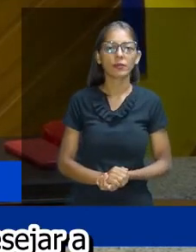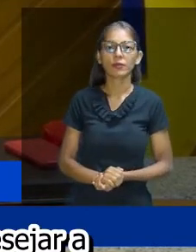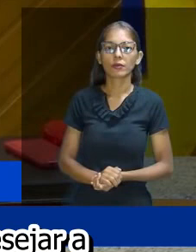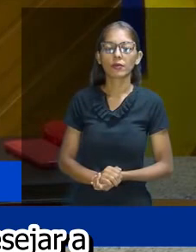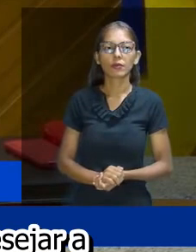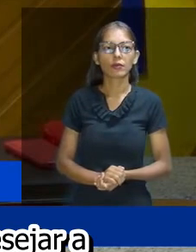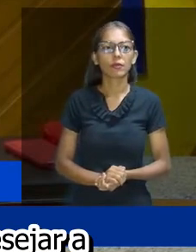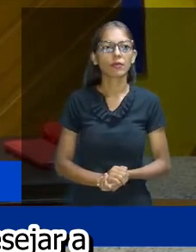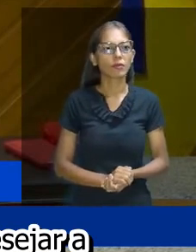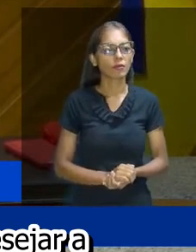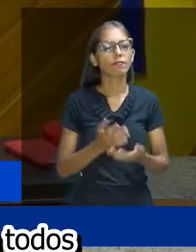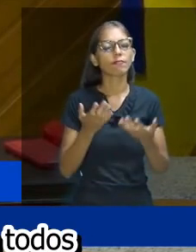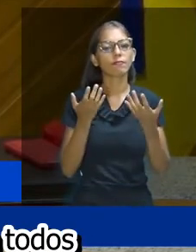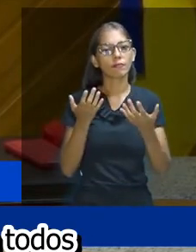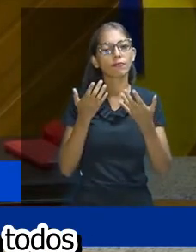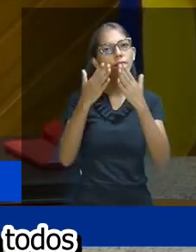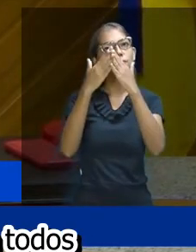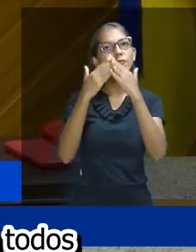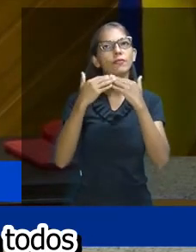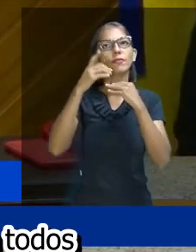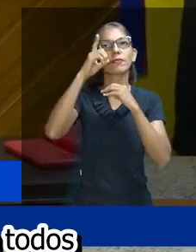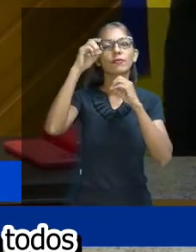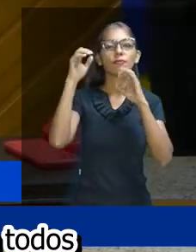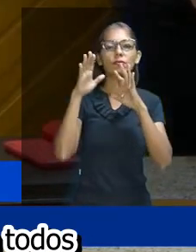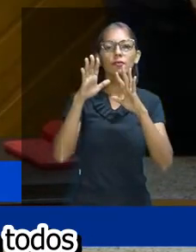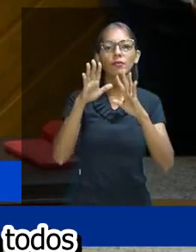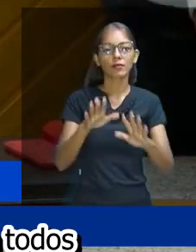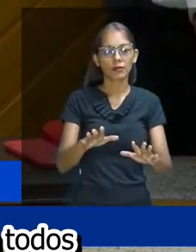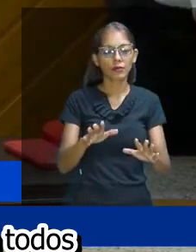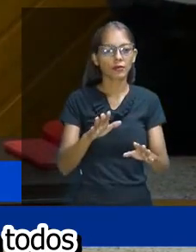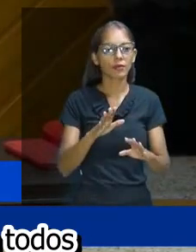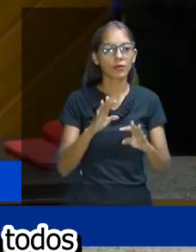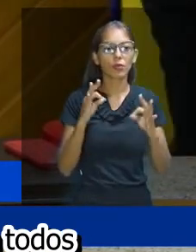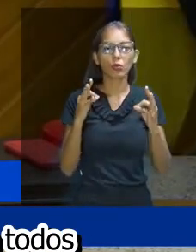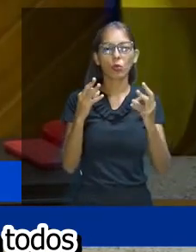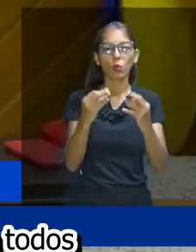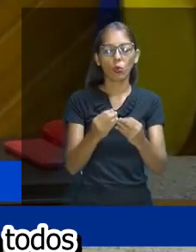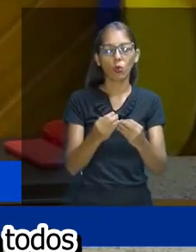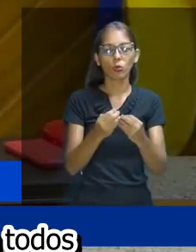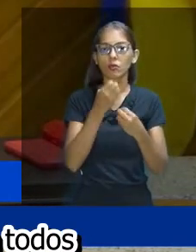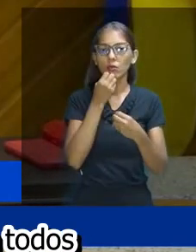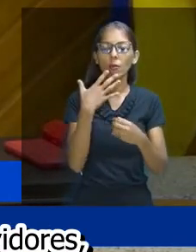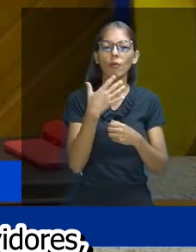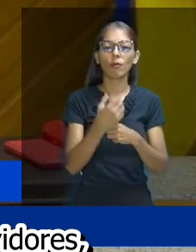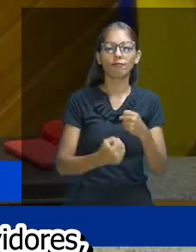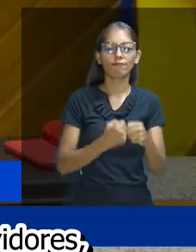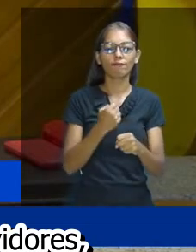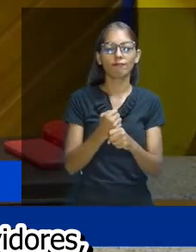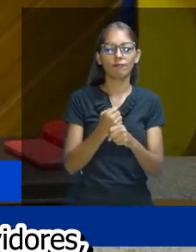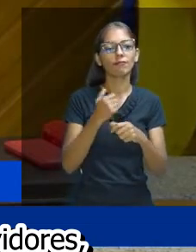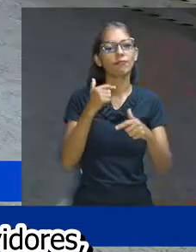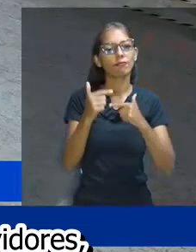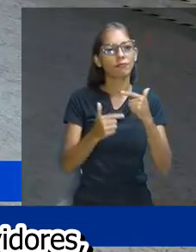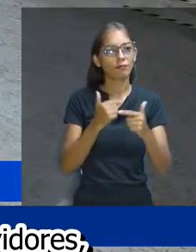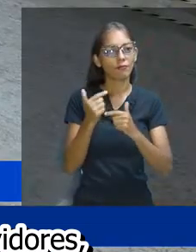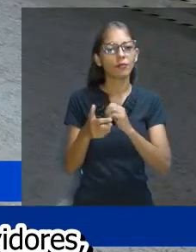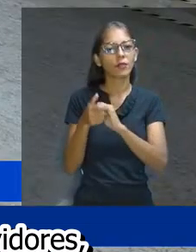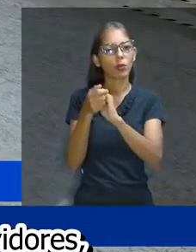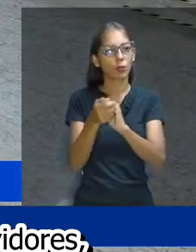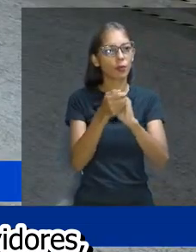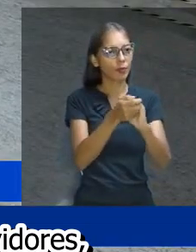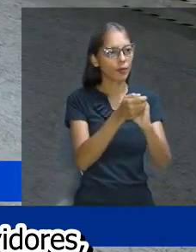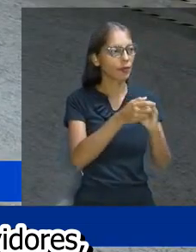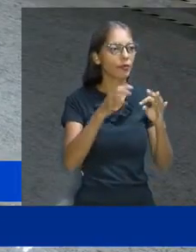invocando a proteção de Deus, desejar a todos um bom ano de trabalho, cumprimentar a todos os pares, a todos os magistrados, a